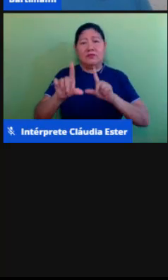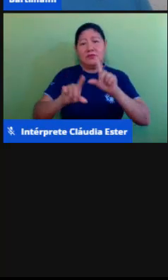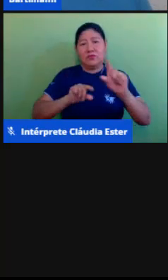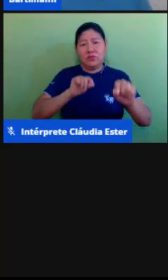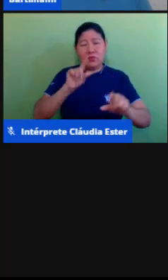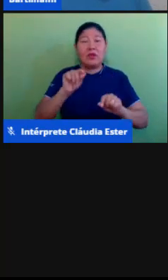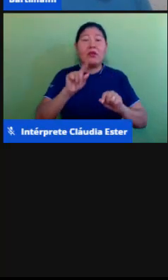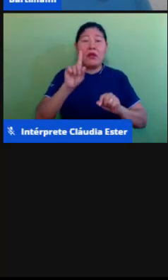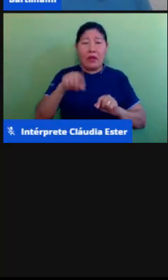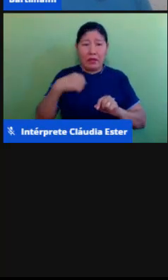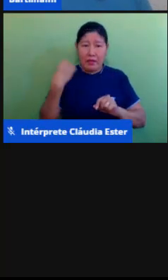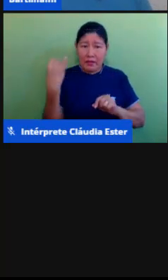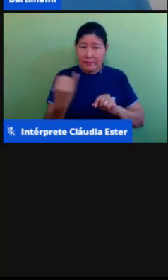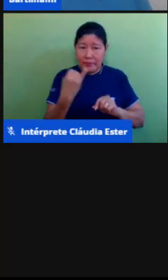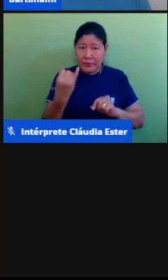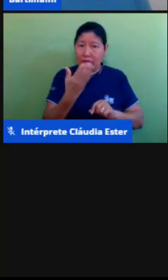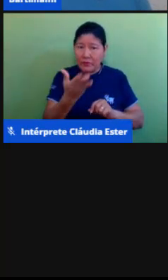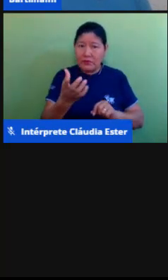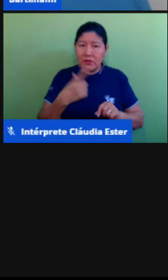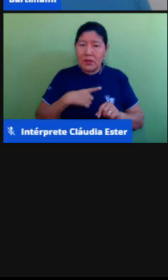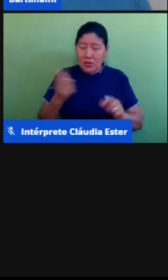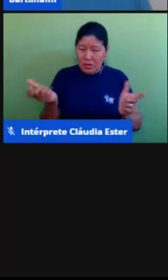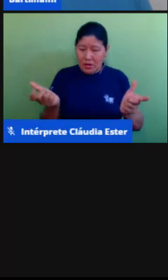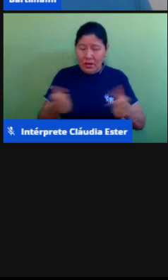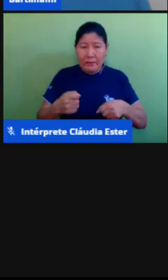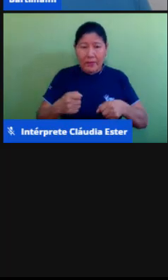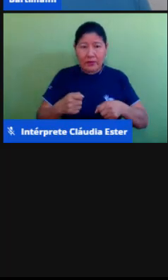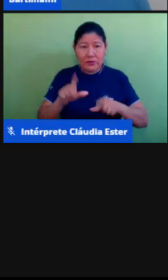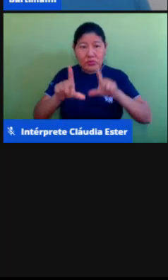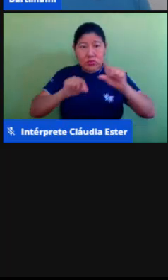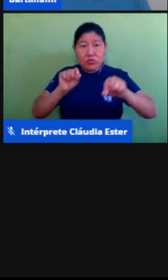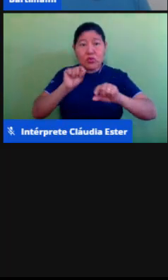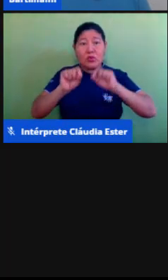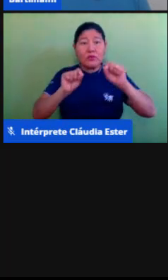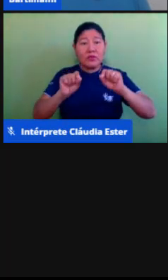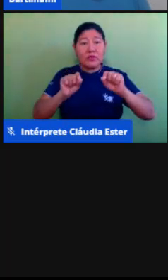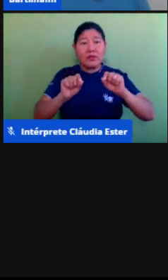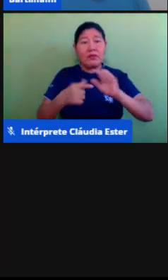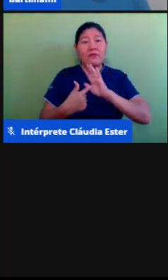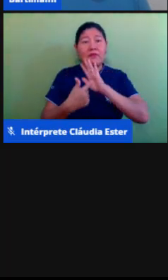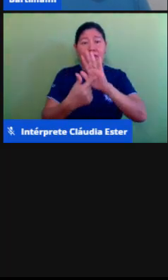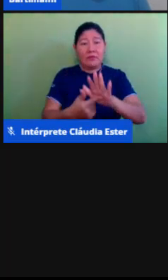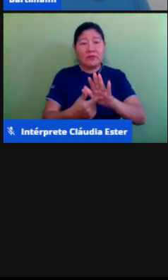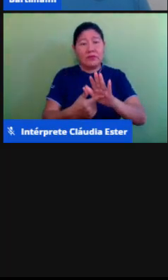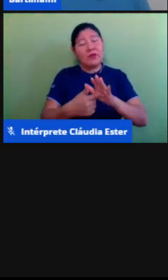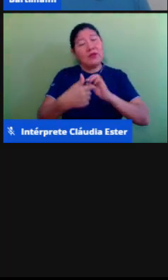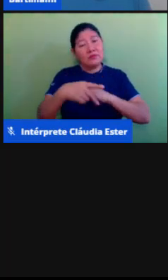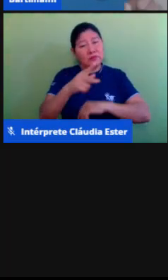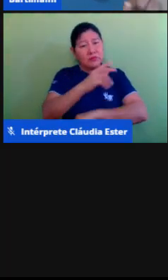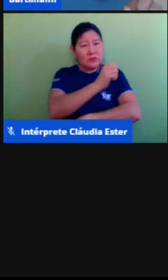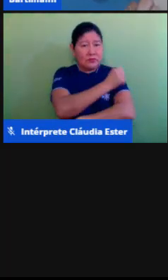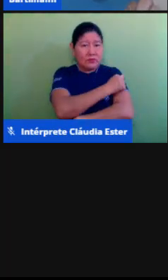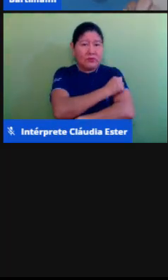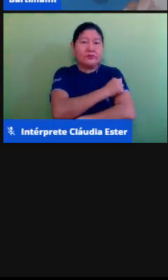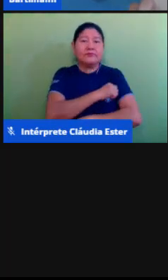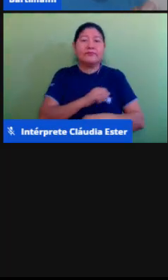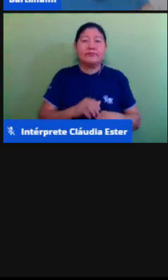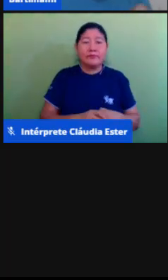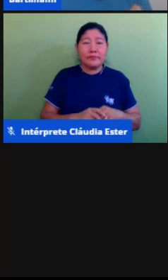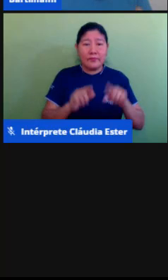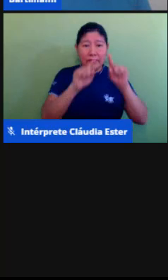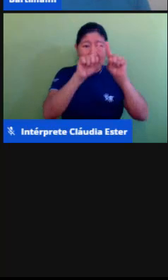Então, isso é muito importante. Você tem ganhos aqui na hora de escolher com o que você quer trabalhar. Nessa mesma barra, você